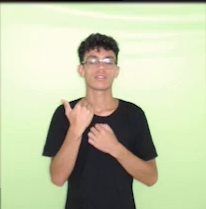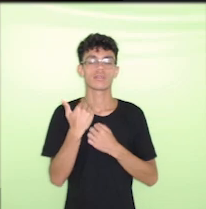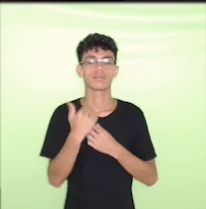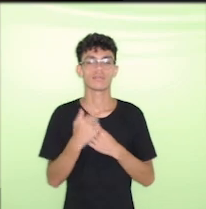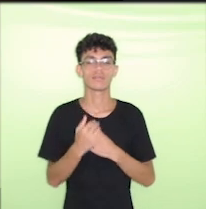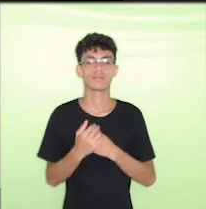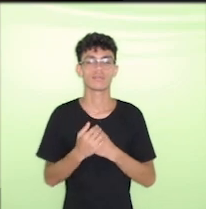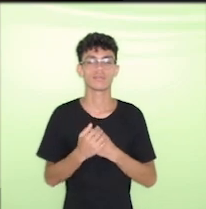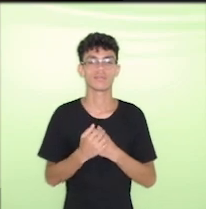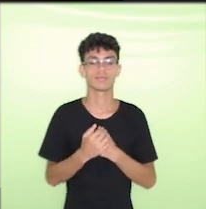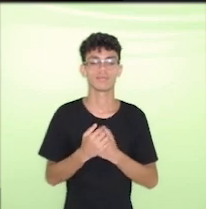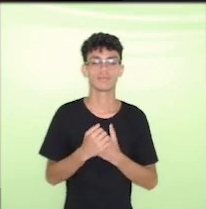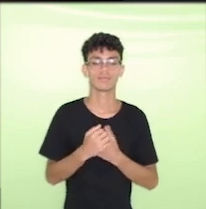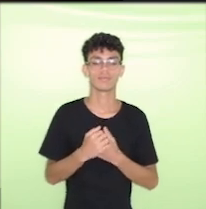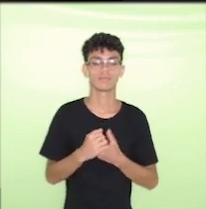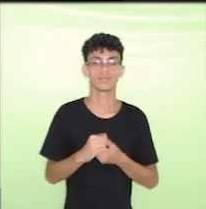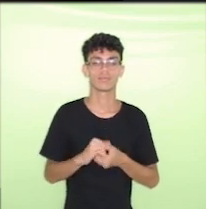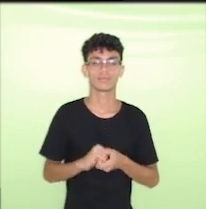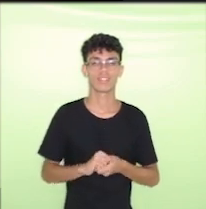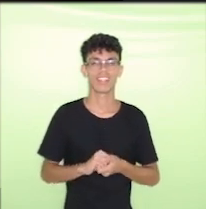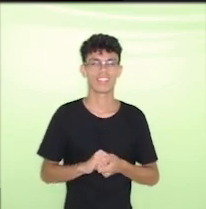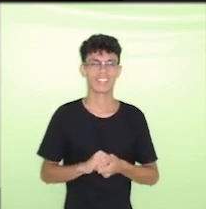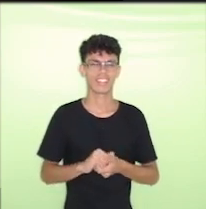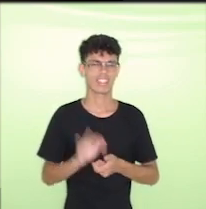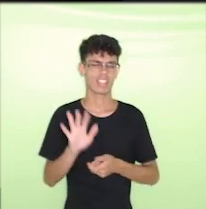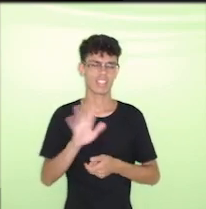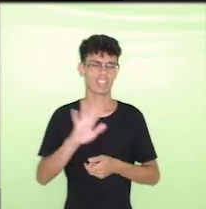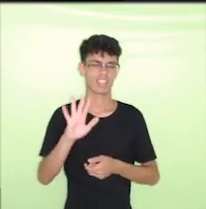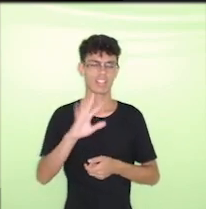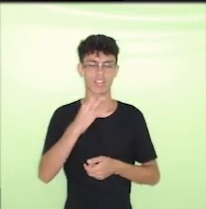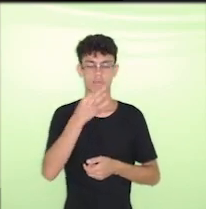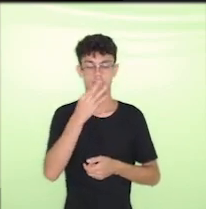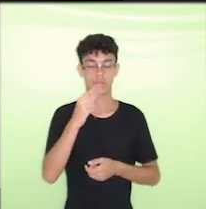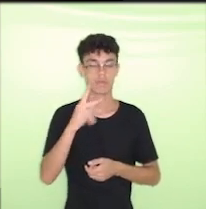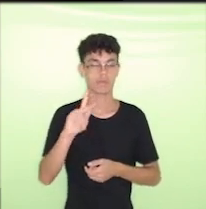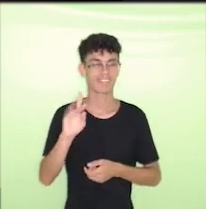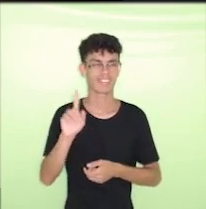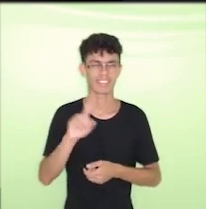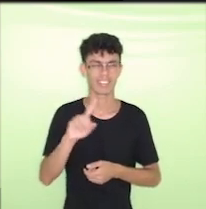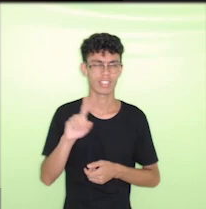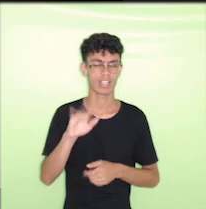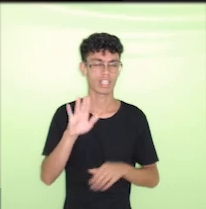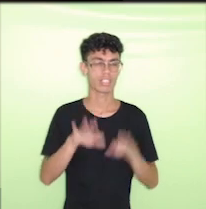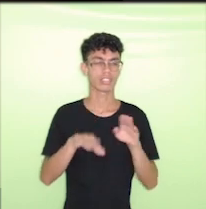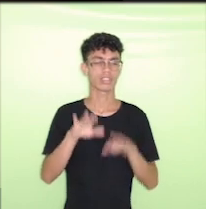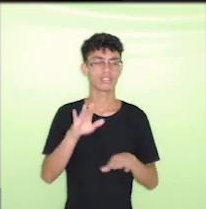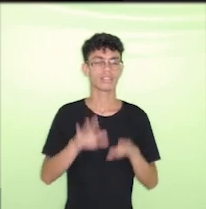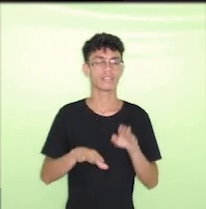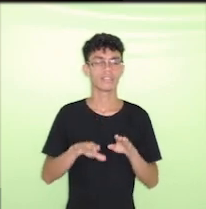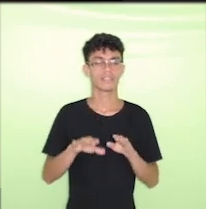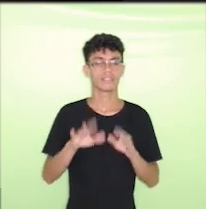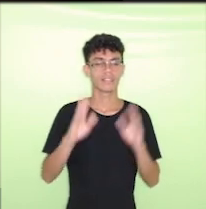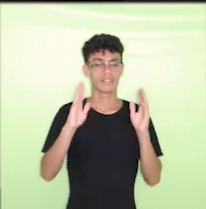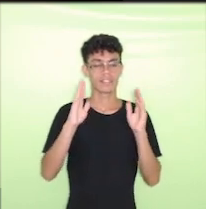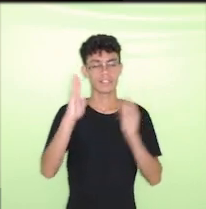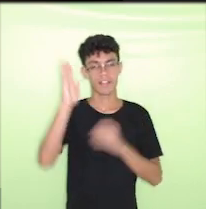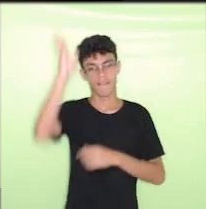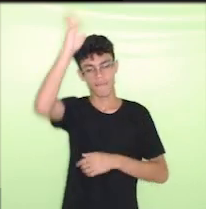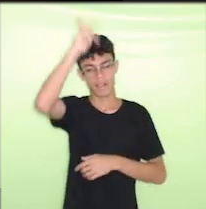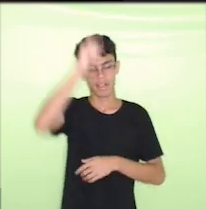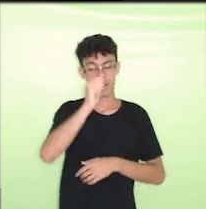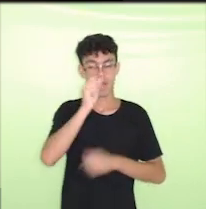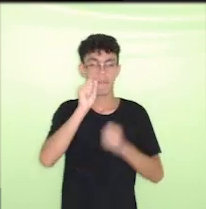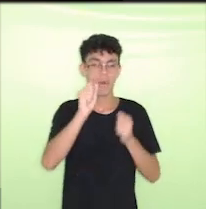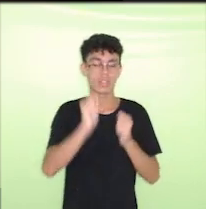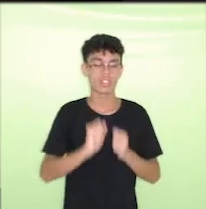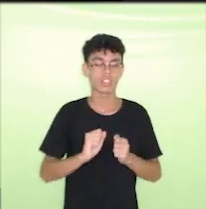melhores. Não considero eficiente a sua sugestão. Às vezes, uma galinha pode parir um